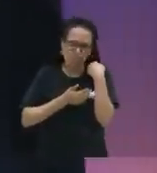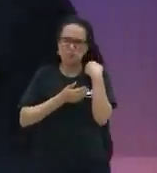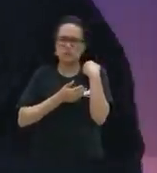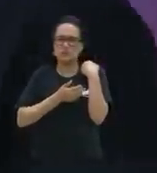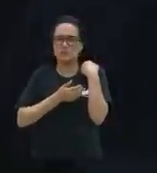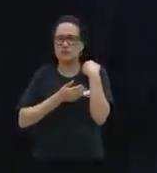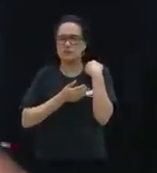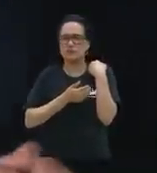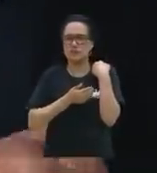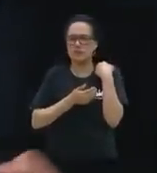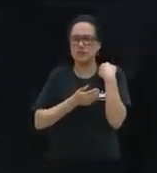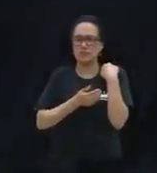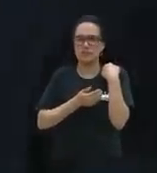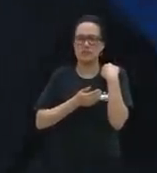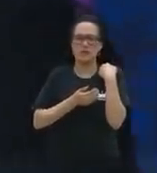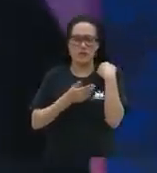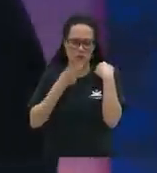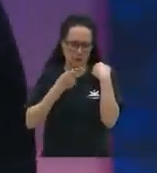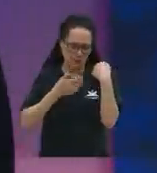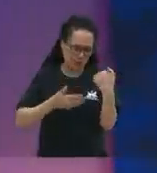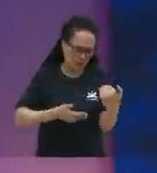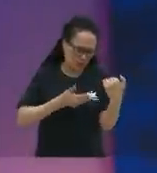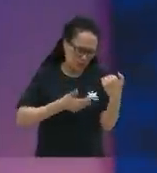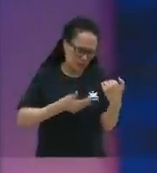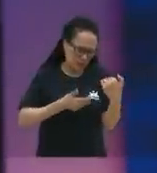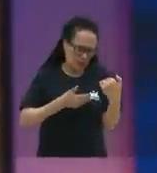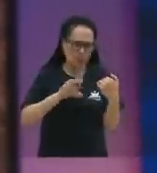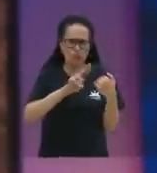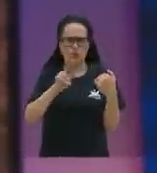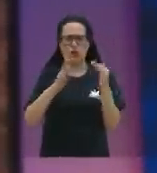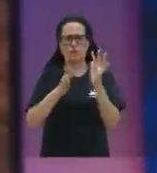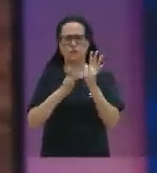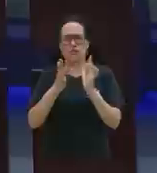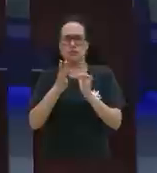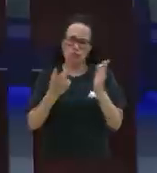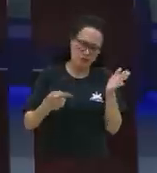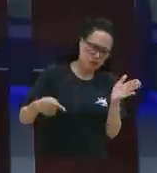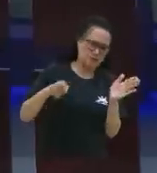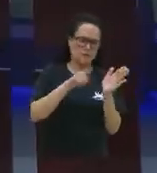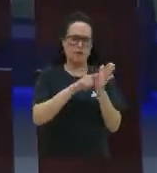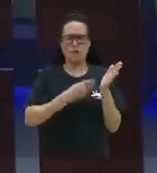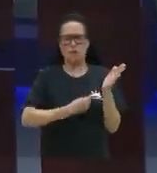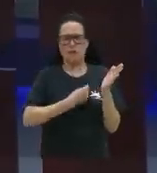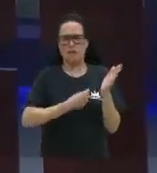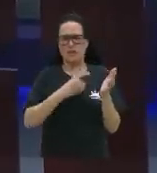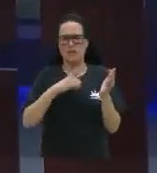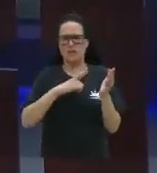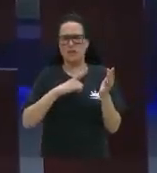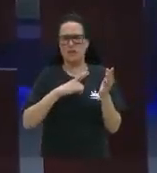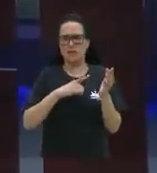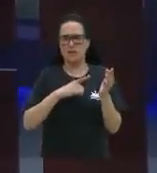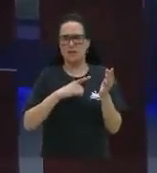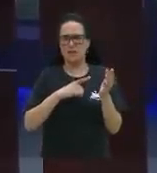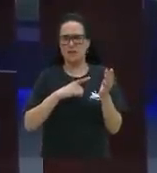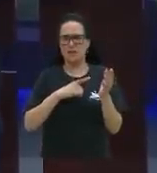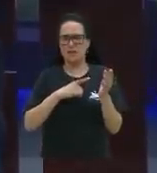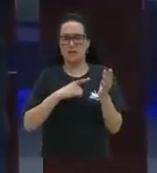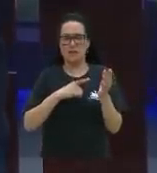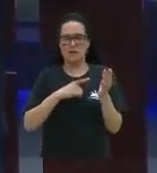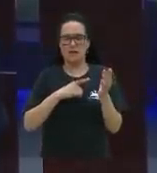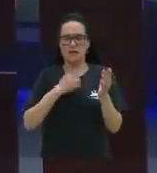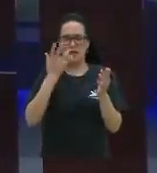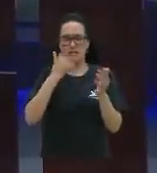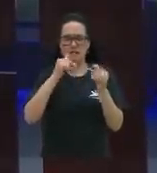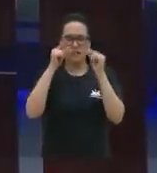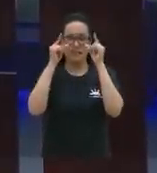E mais uma vez eu disse: nenê, em nome de Jesus, volta para a vida. De repente a criança começou a piscar os